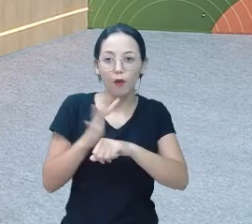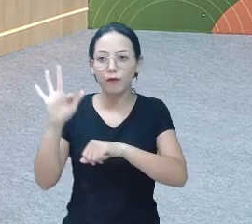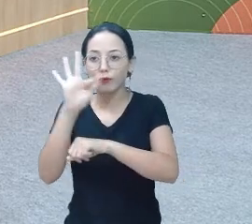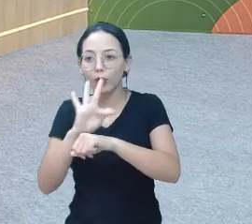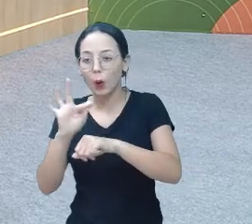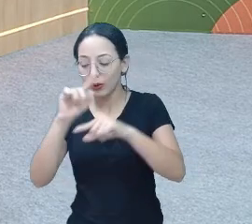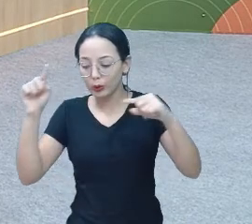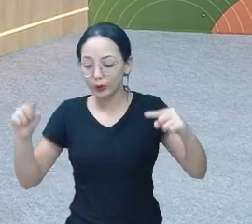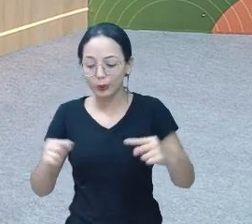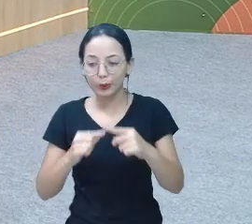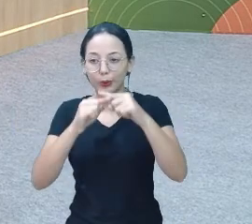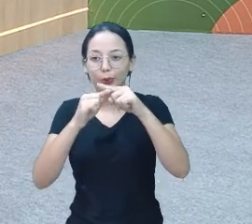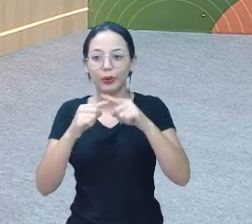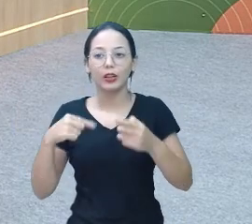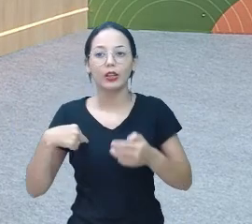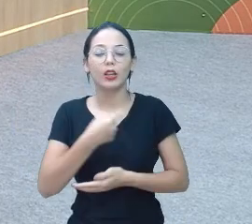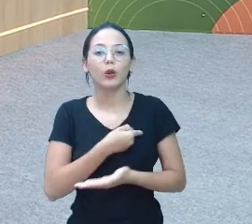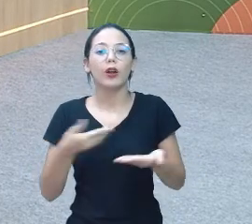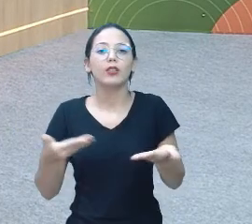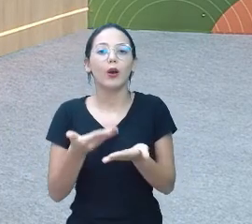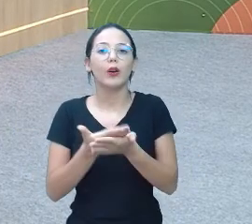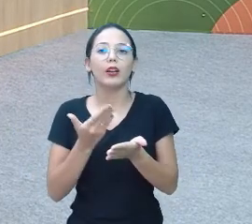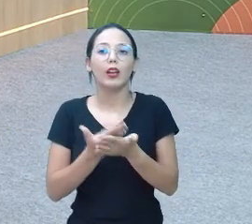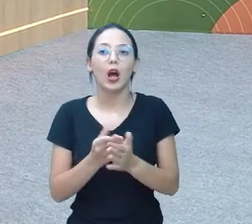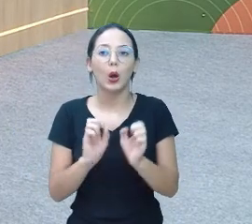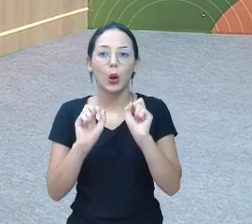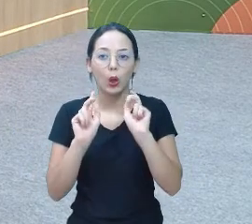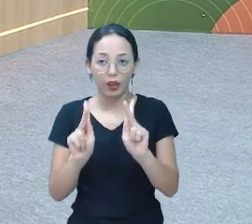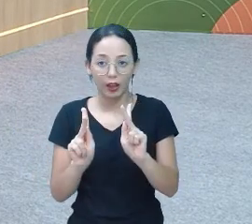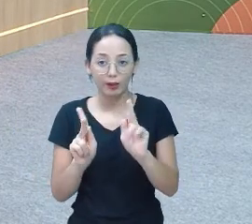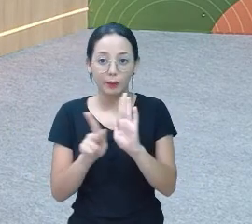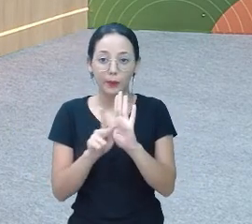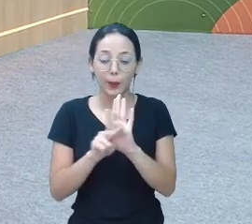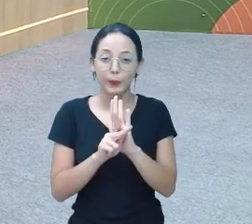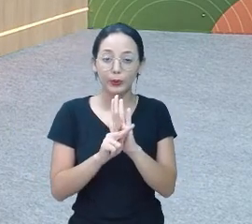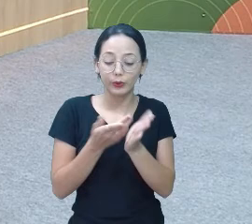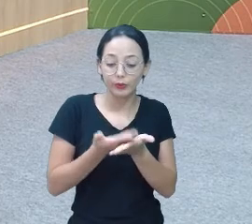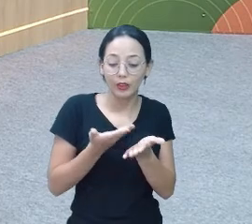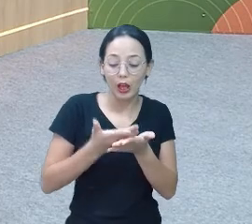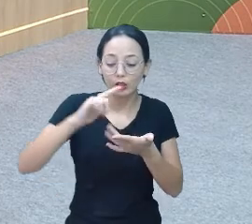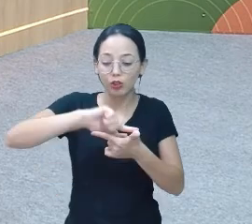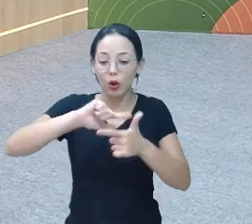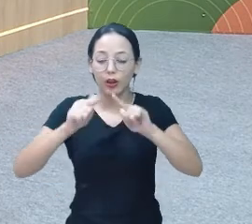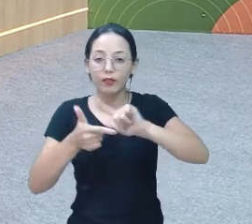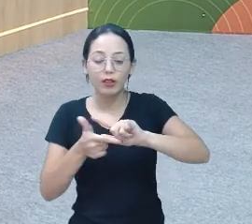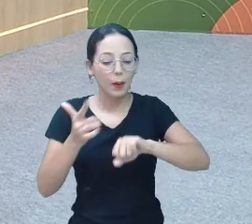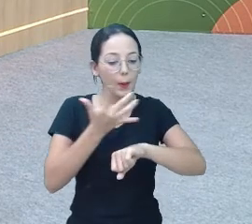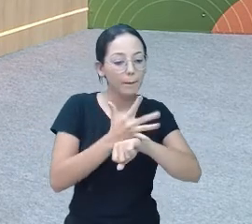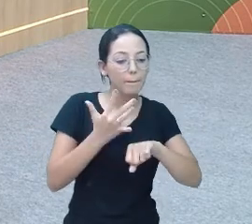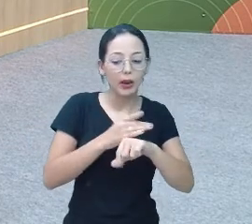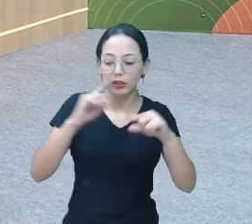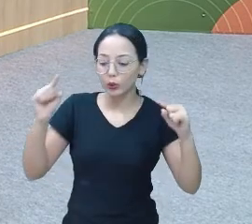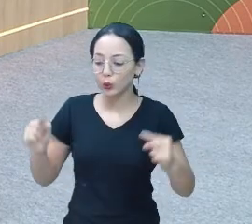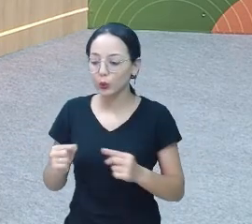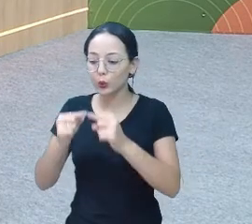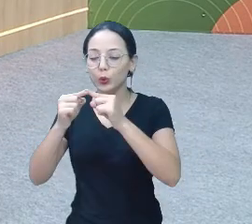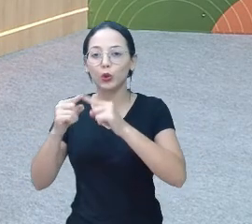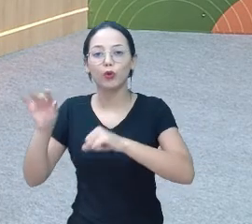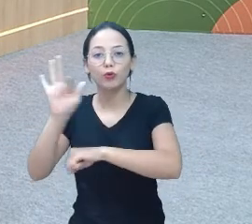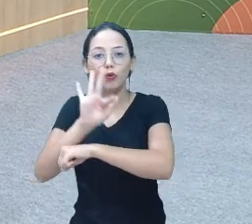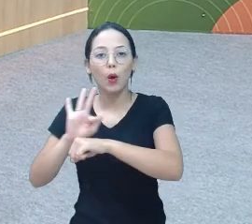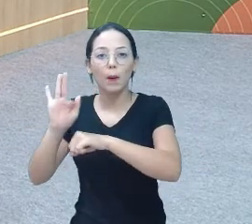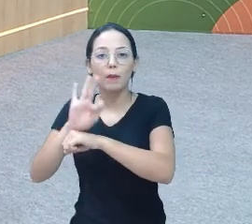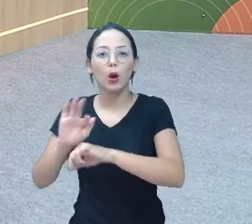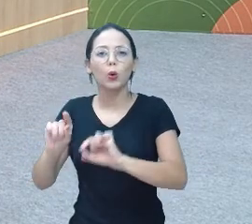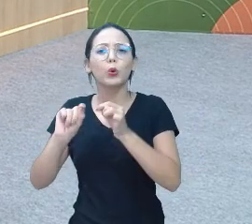formal é um pouco do que a gente vai fazer aqui nas nossas aulas de geometria. A gente vai partir de ideias práticas para chegar no formal. O que